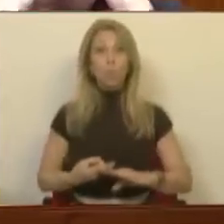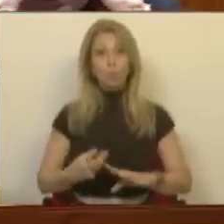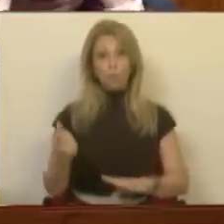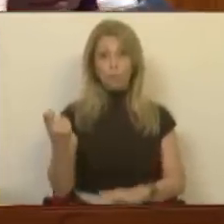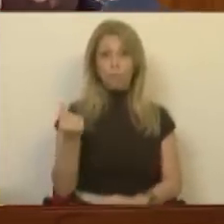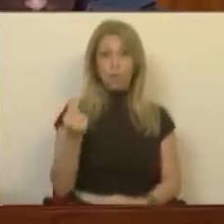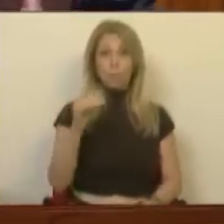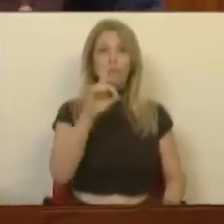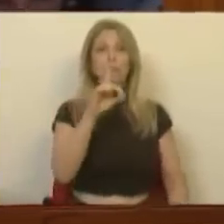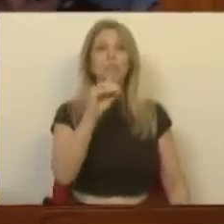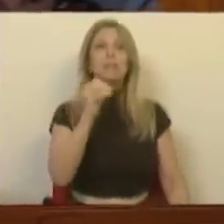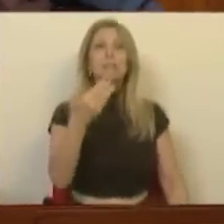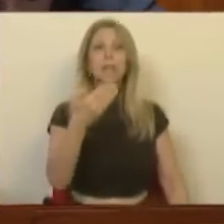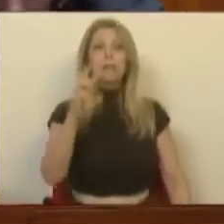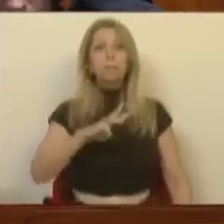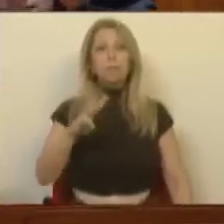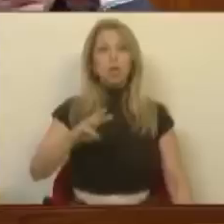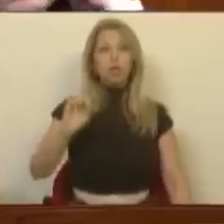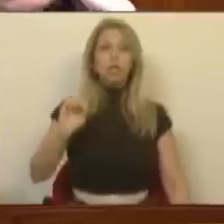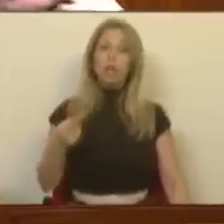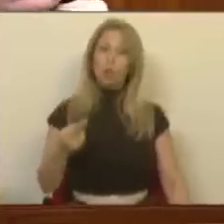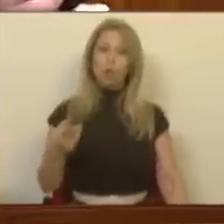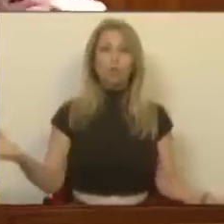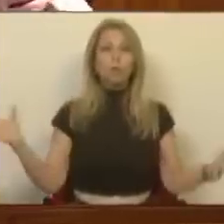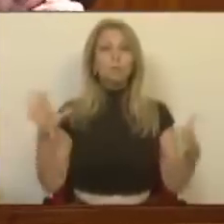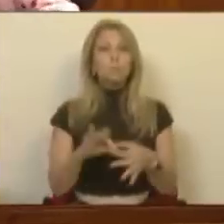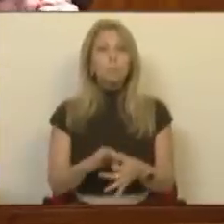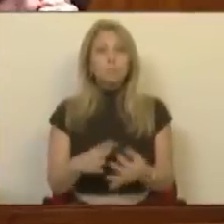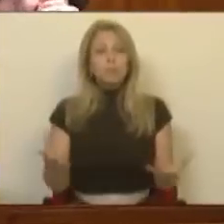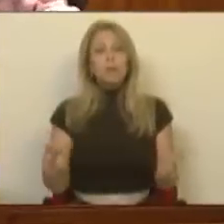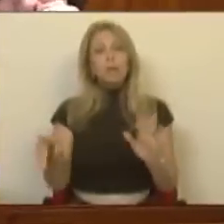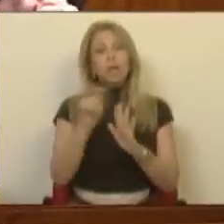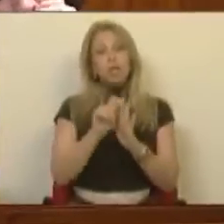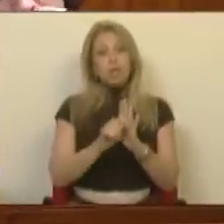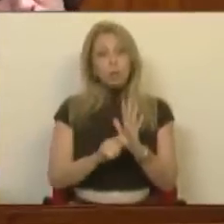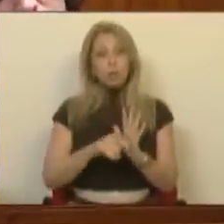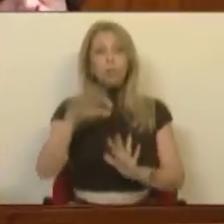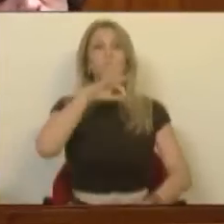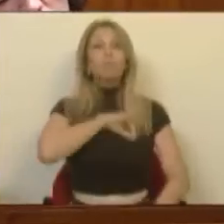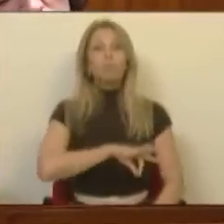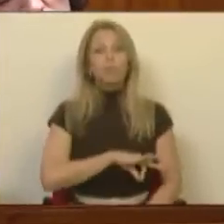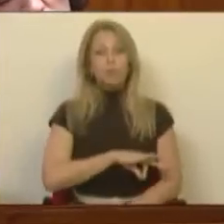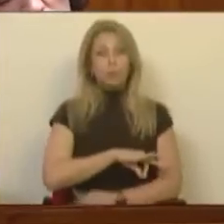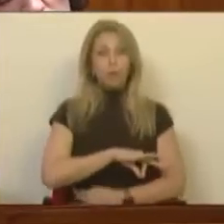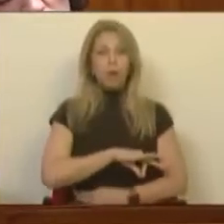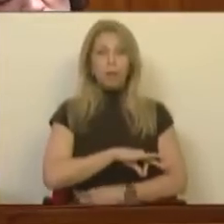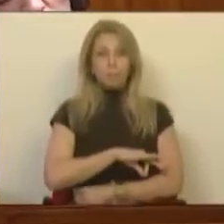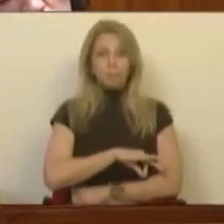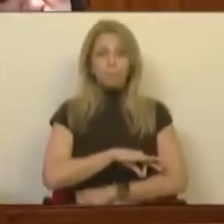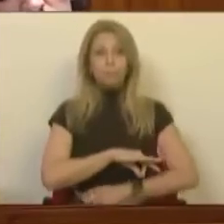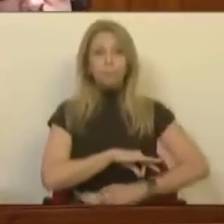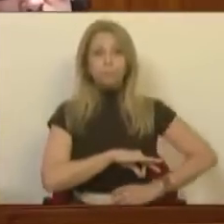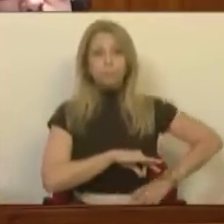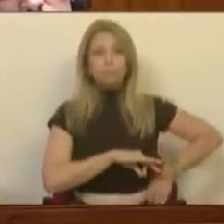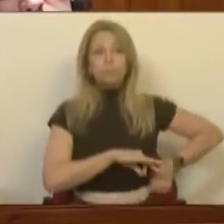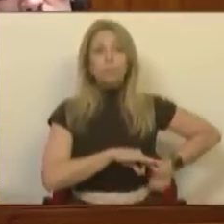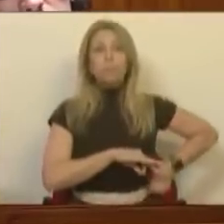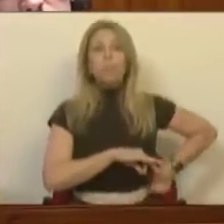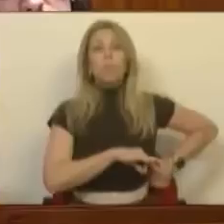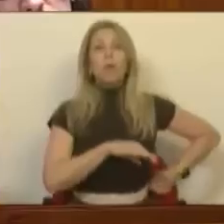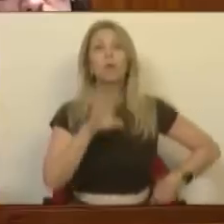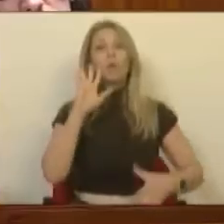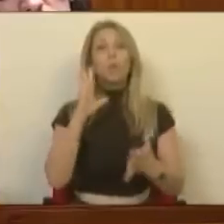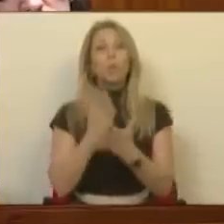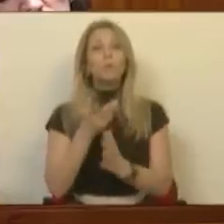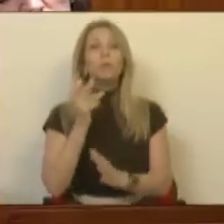67 milhões de euros e relativamente aos estatuto profissional adotarmos no último ano um